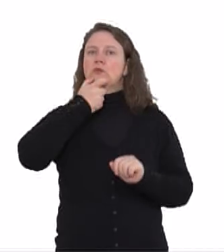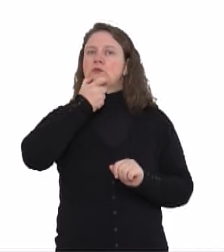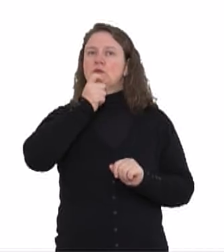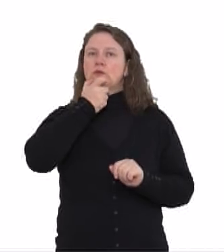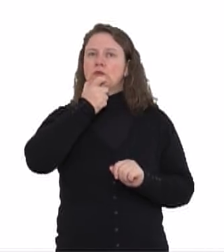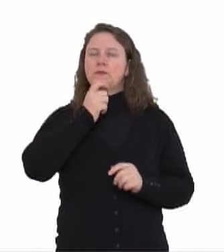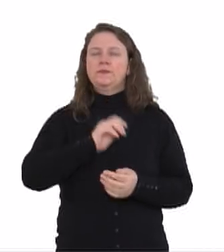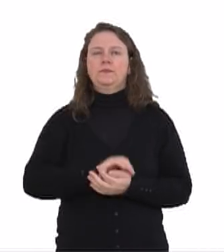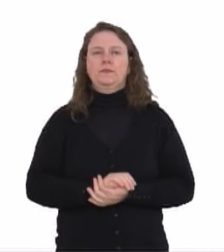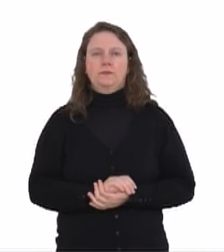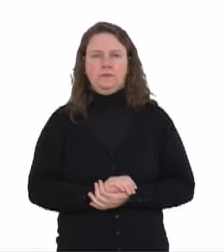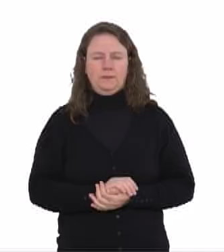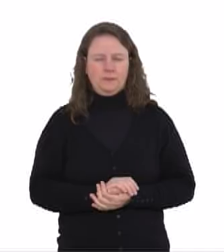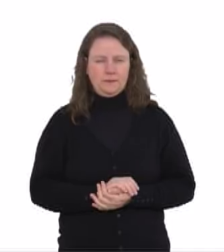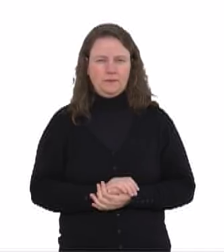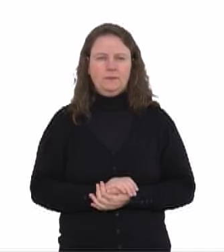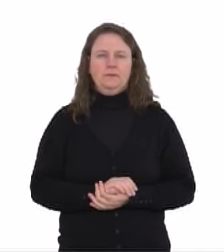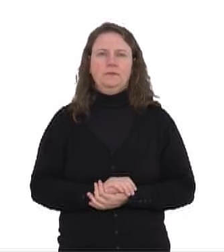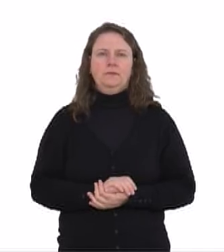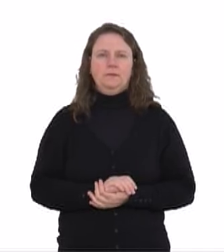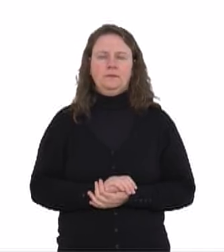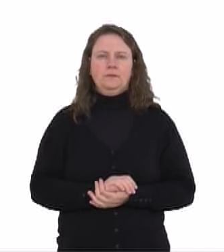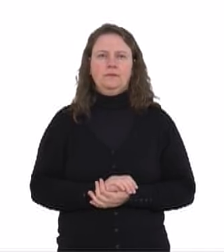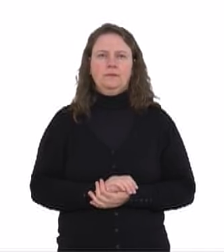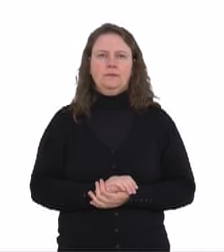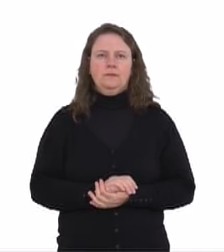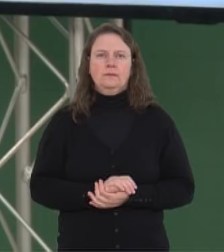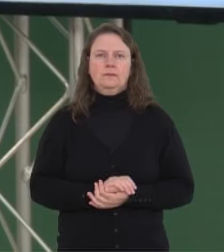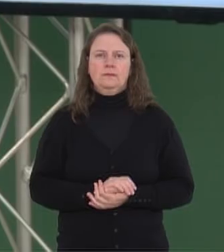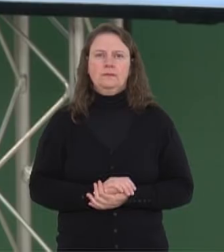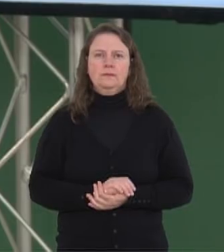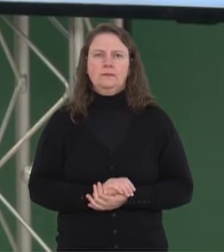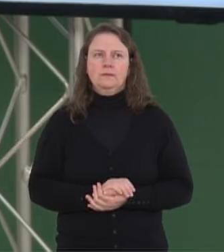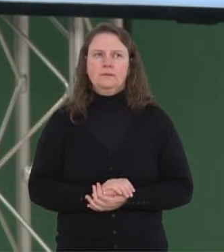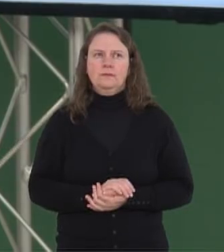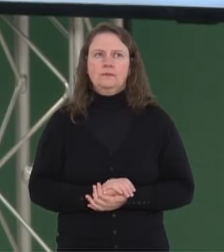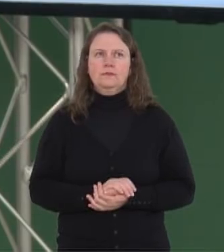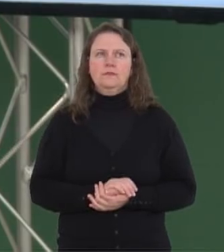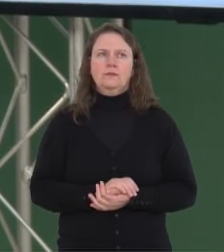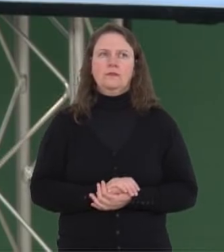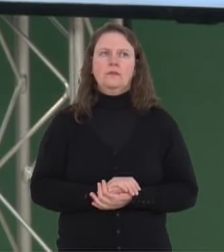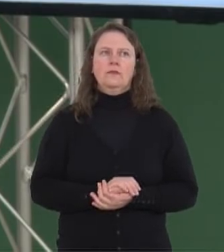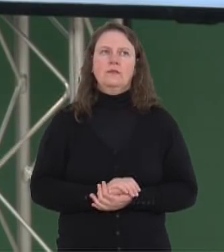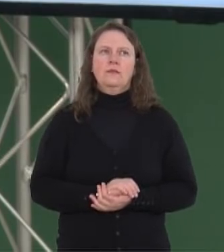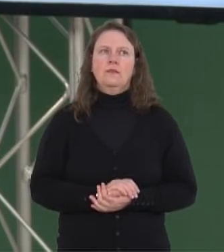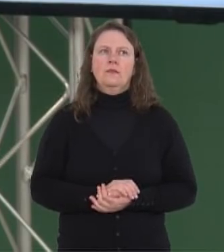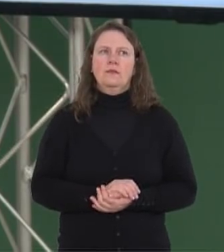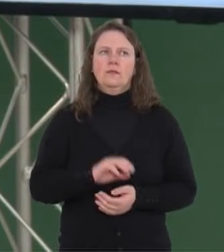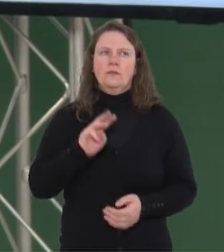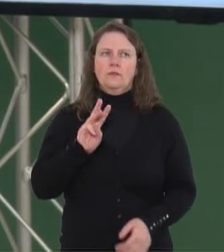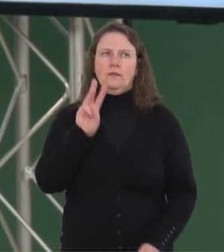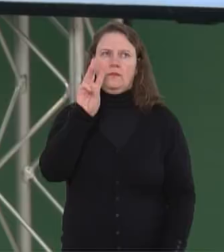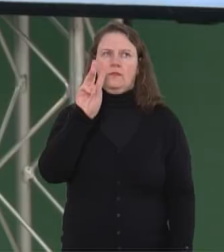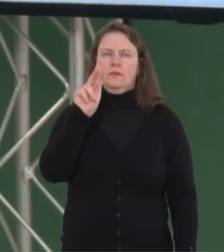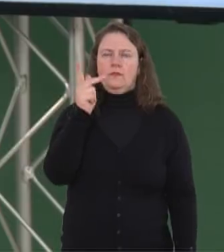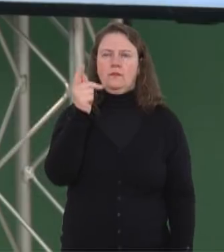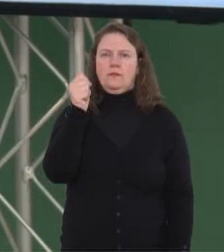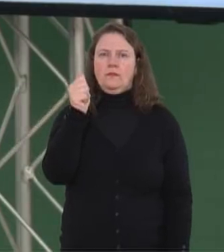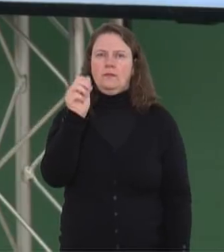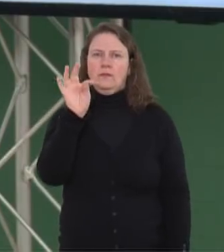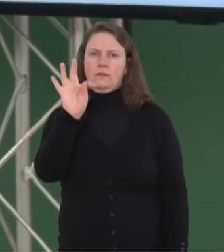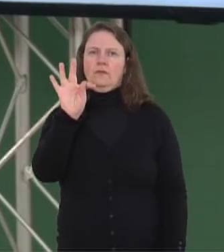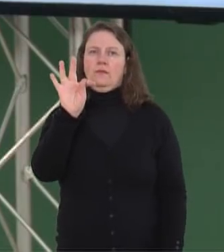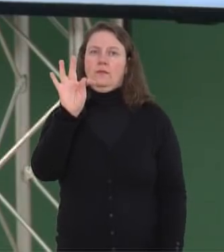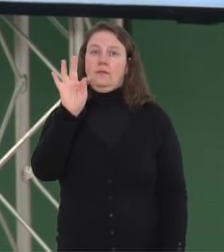your favorite free activities? Attention. What are? A teacher